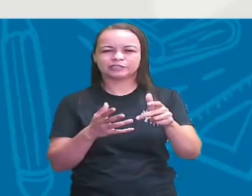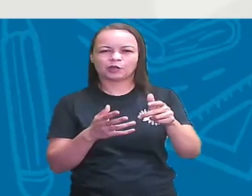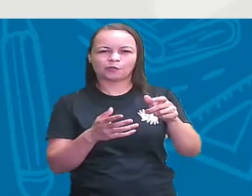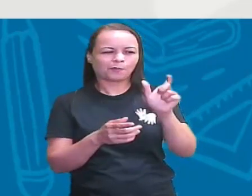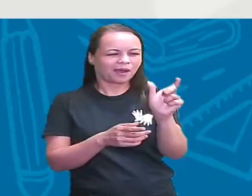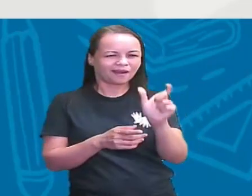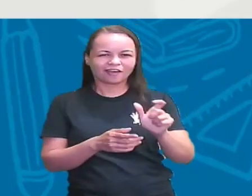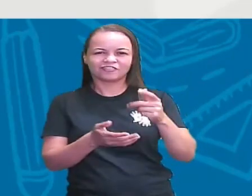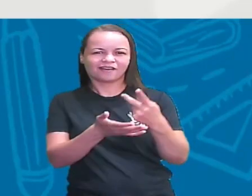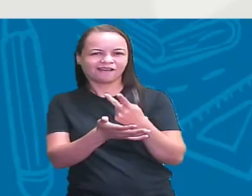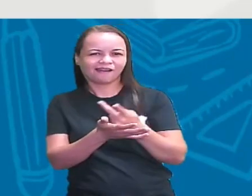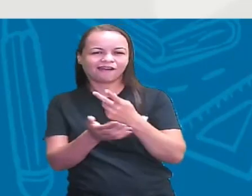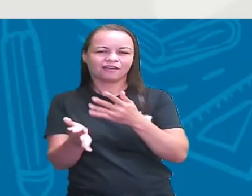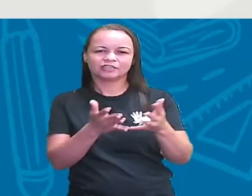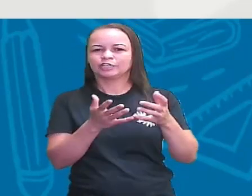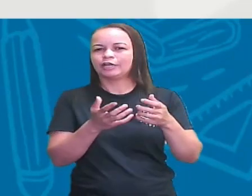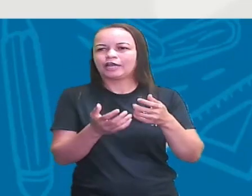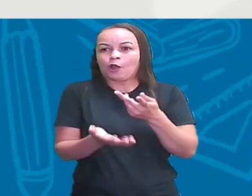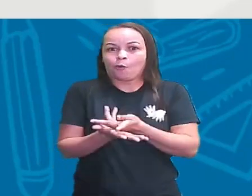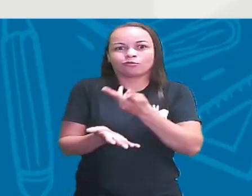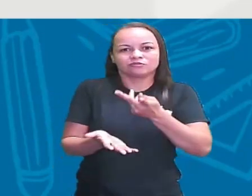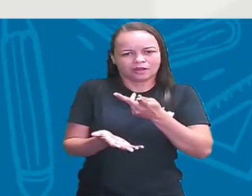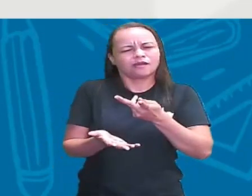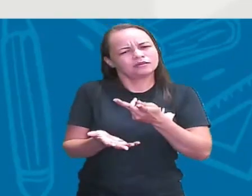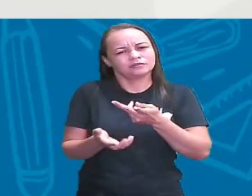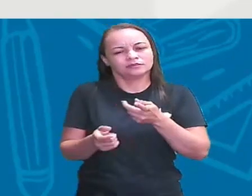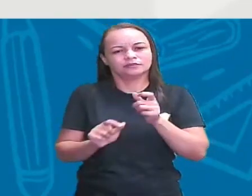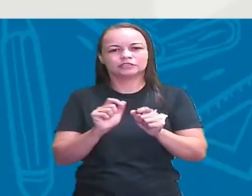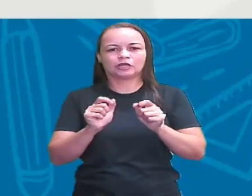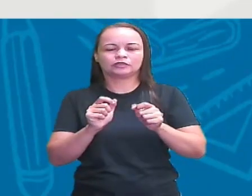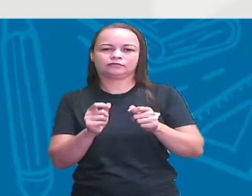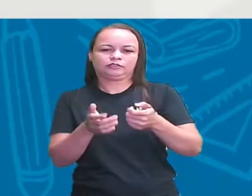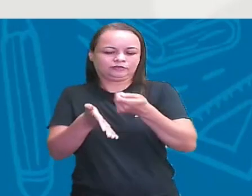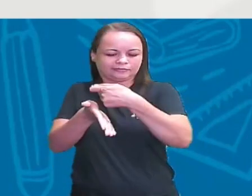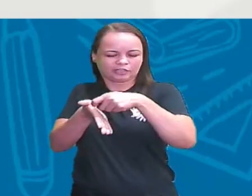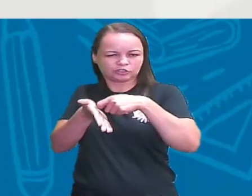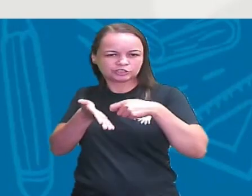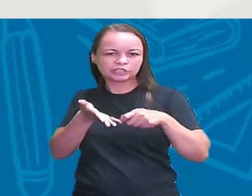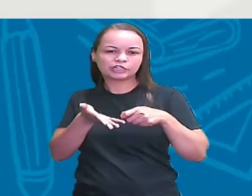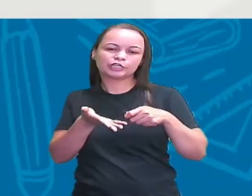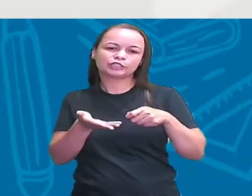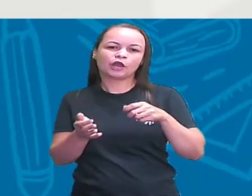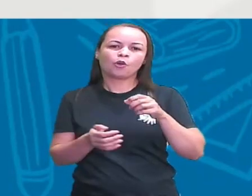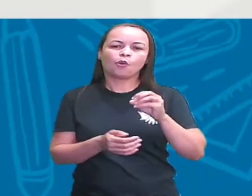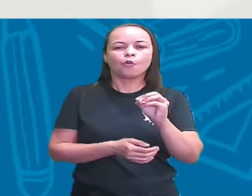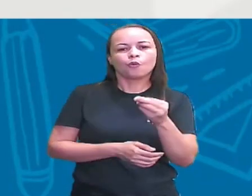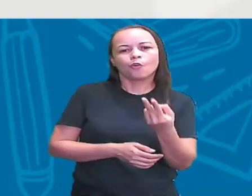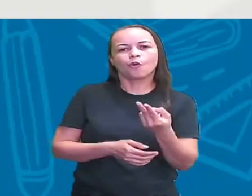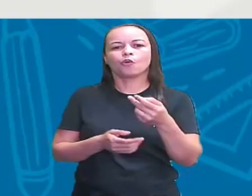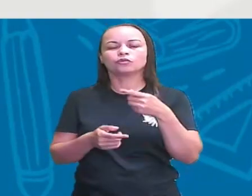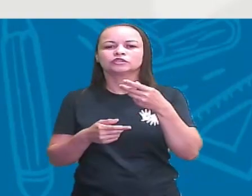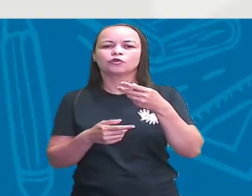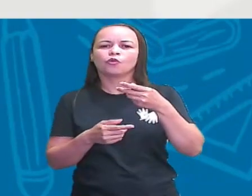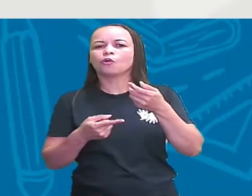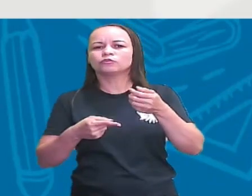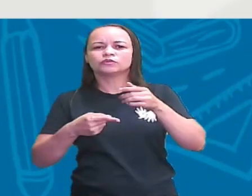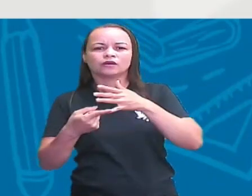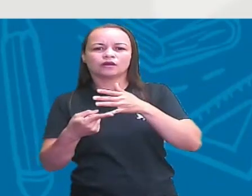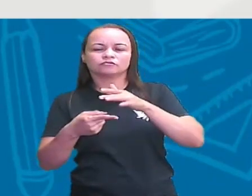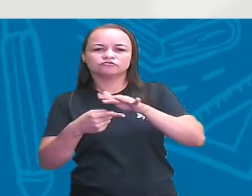em algum equívoco da grafia ou da própria fonética,